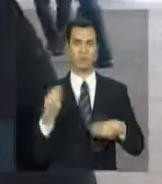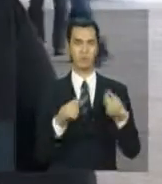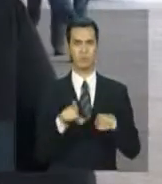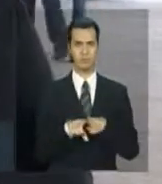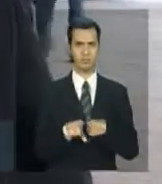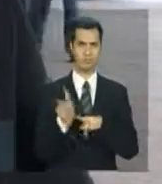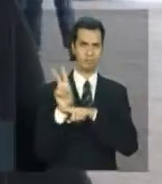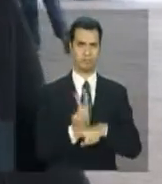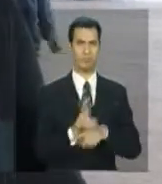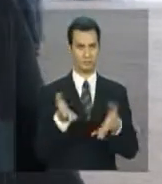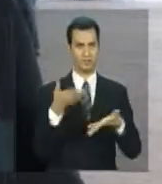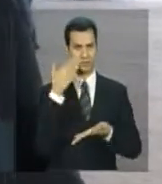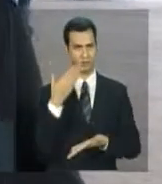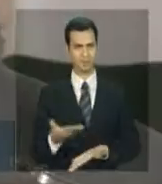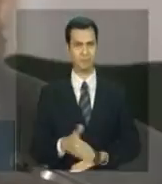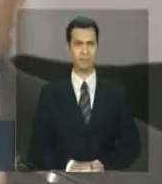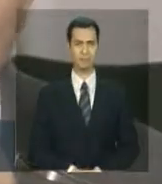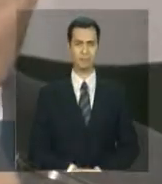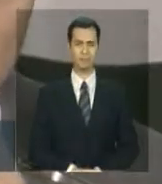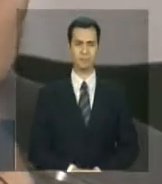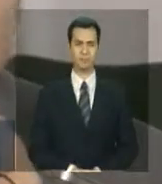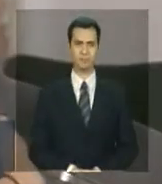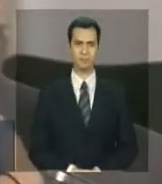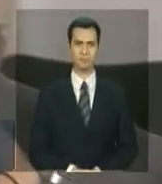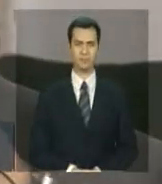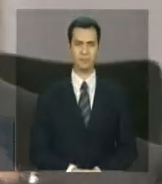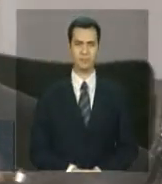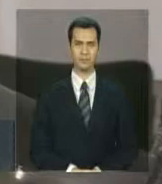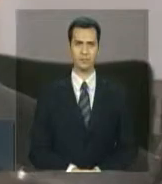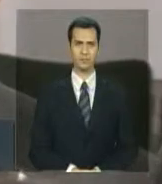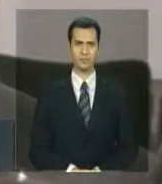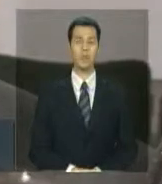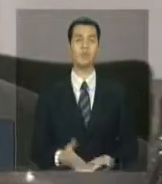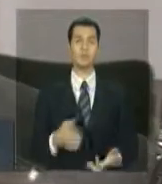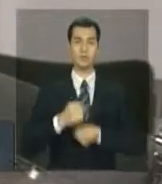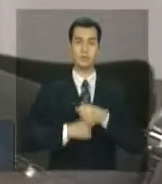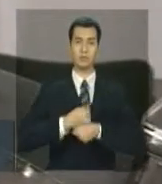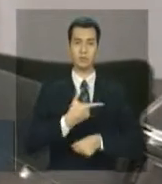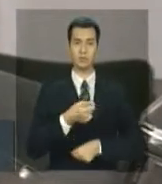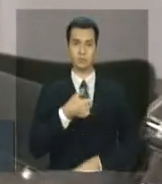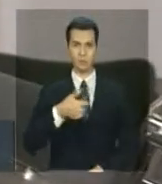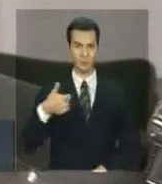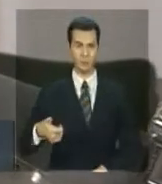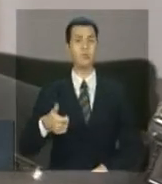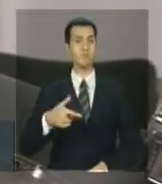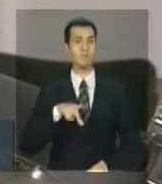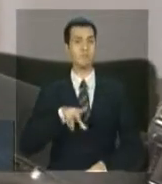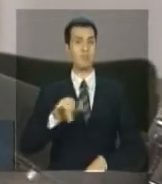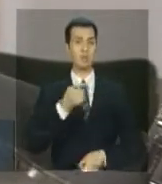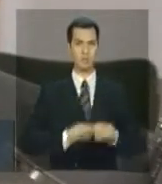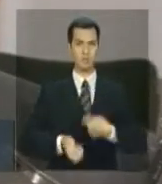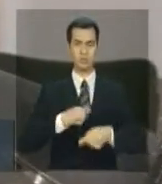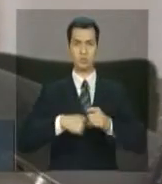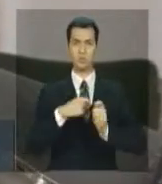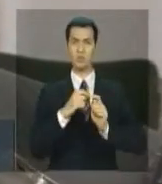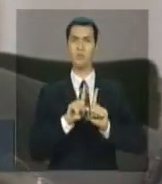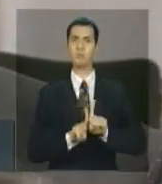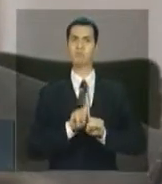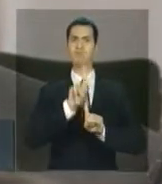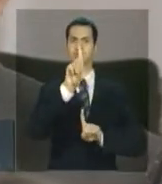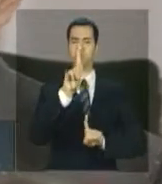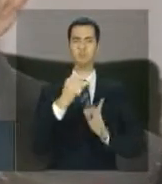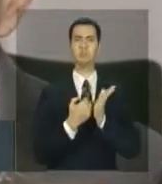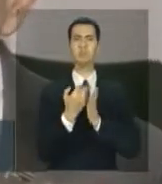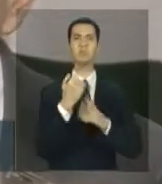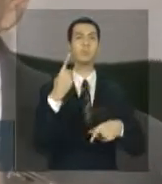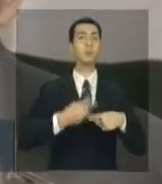crédito fiscal. Acompanhe. Com certeza, esse ano o crescimento vai ser maior, mesmo porque nós já começamos a tomar as medidas